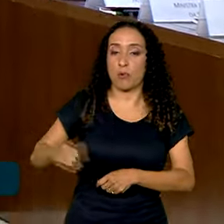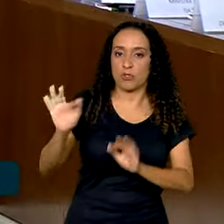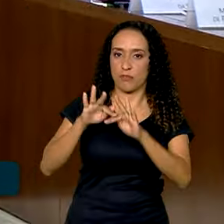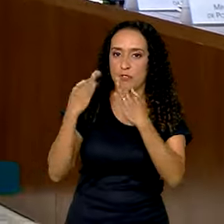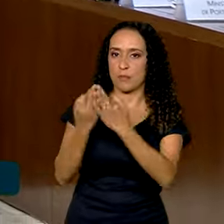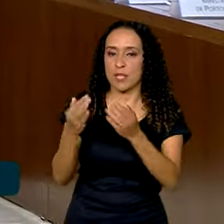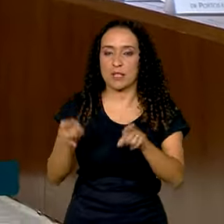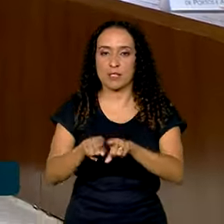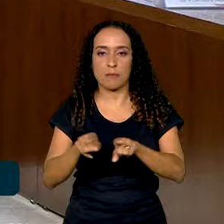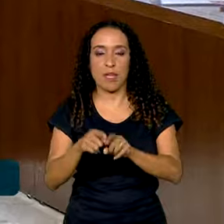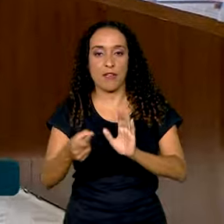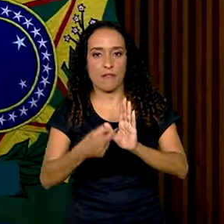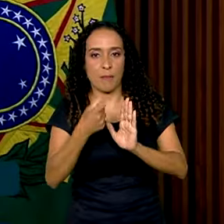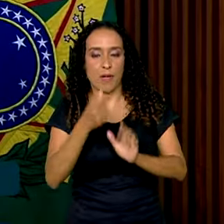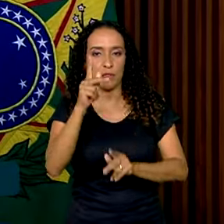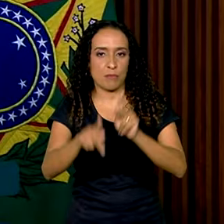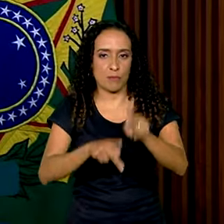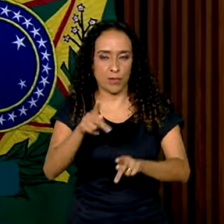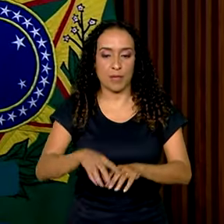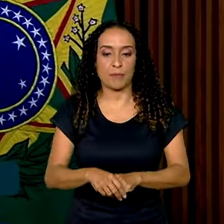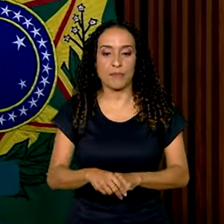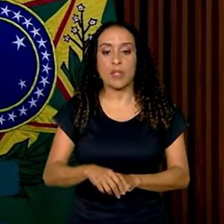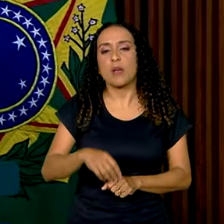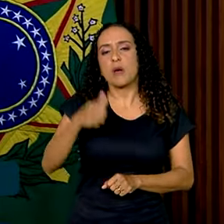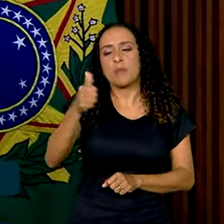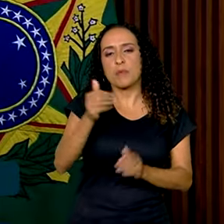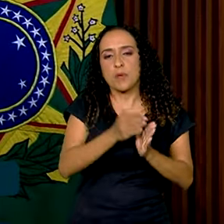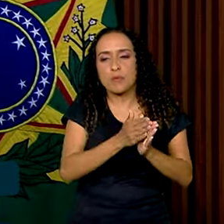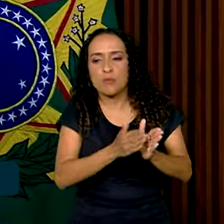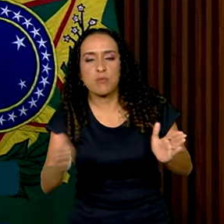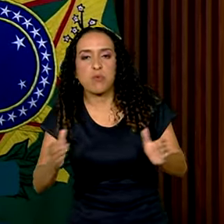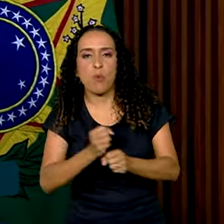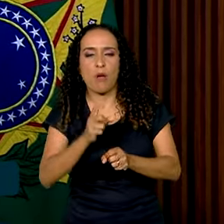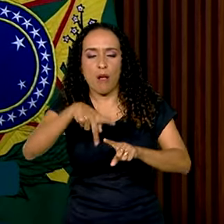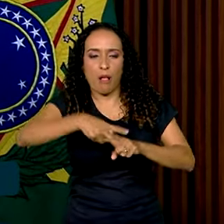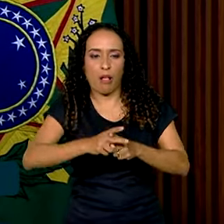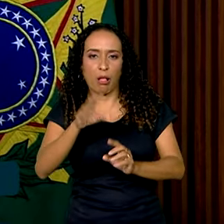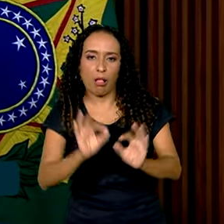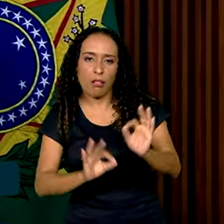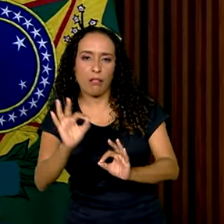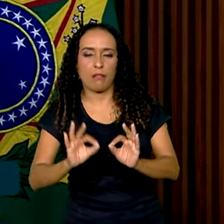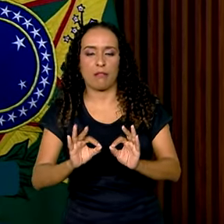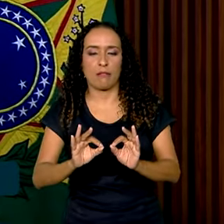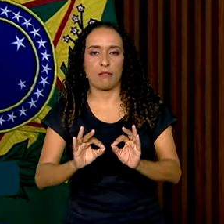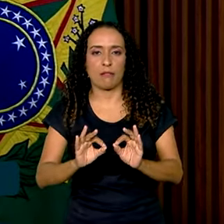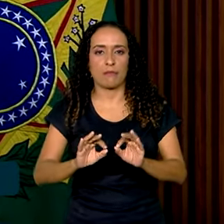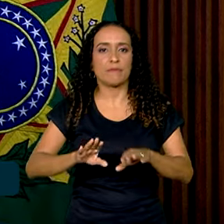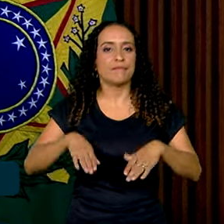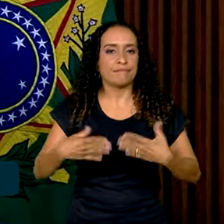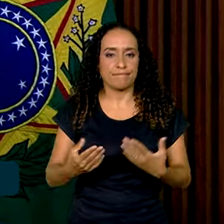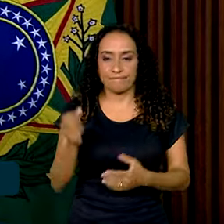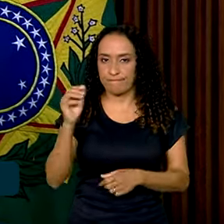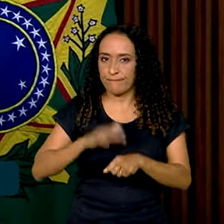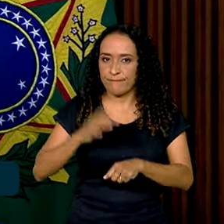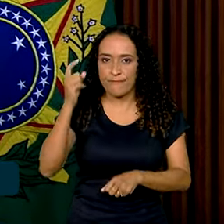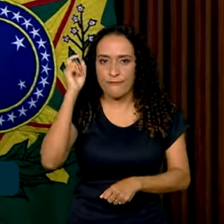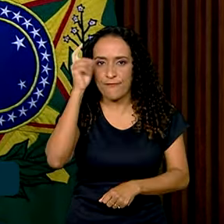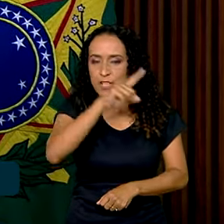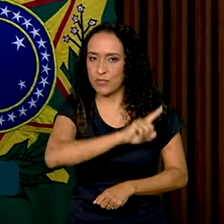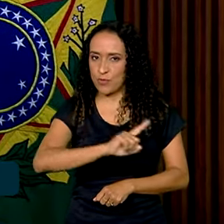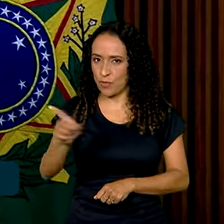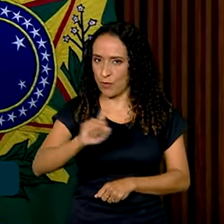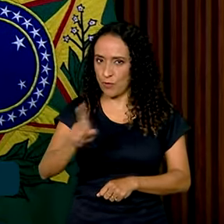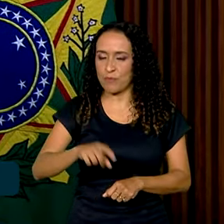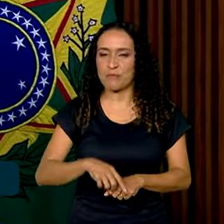e o Farmácia Popular. O nosso primeiro ano foi um primeiro ano de recuperação. E não foi fácil. Todo mundo aqui sabe